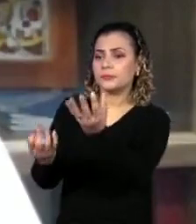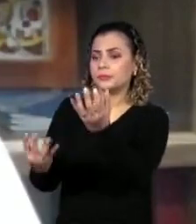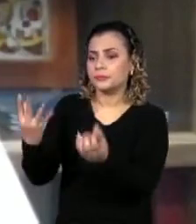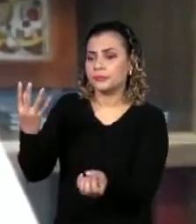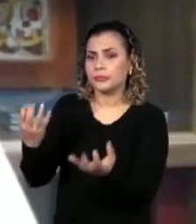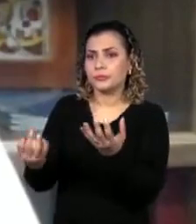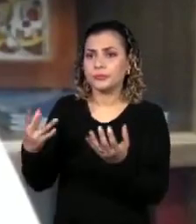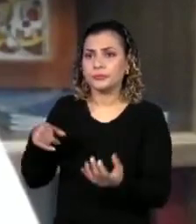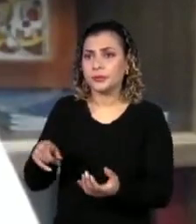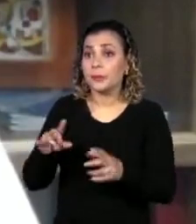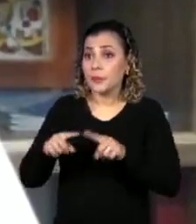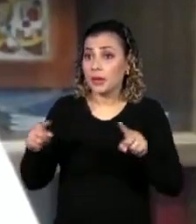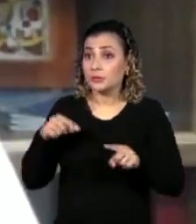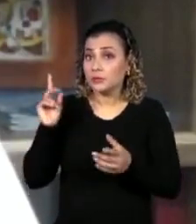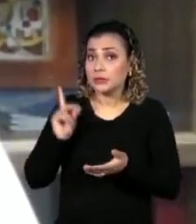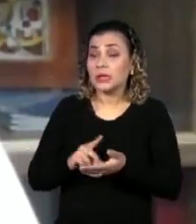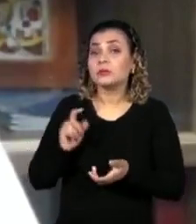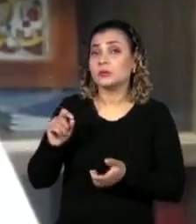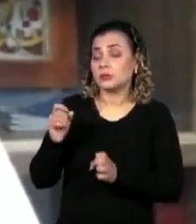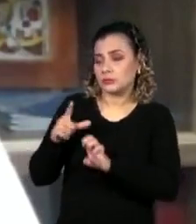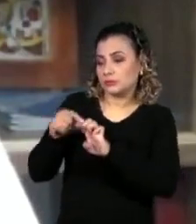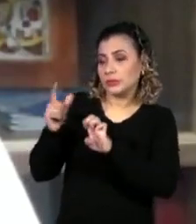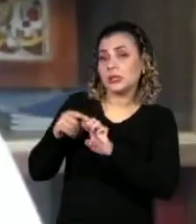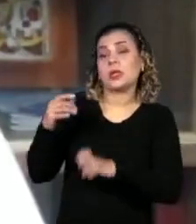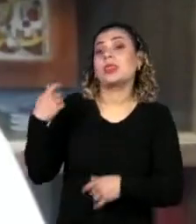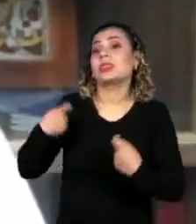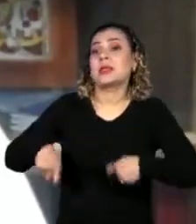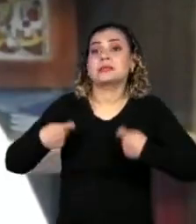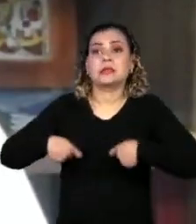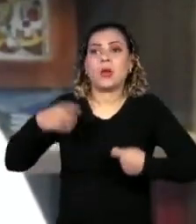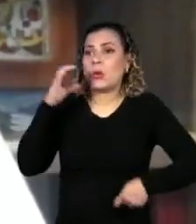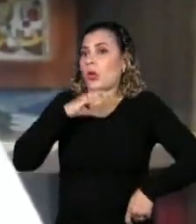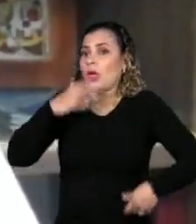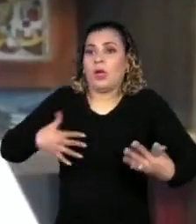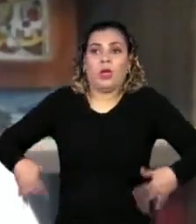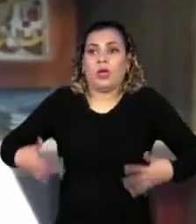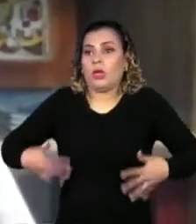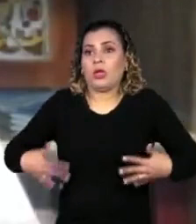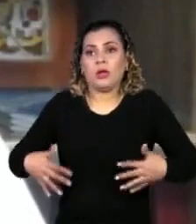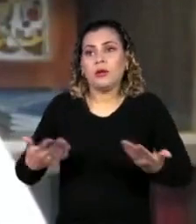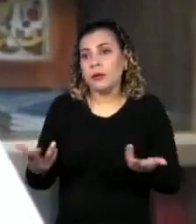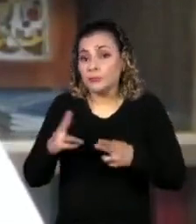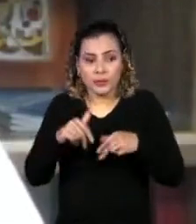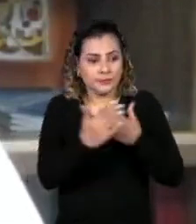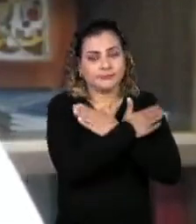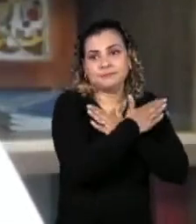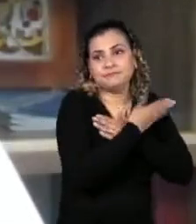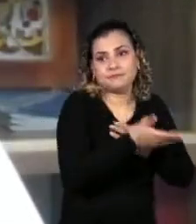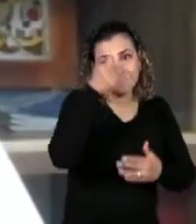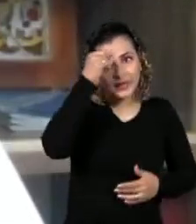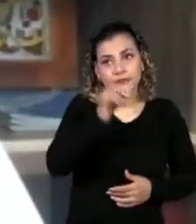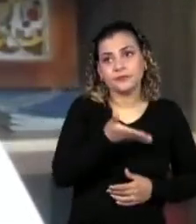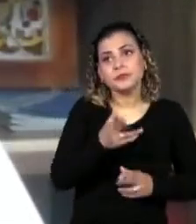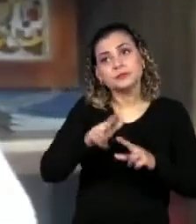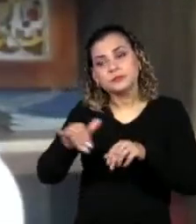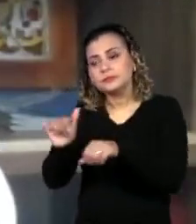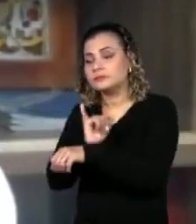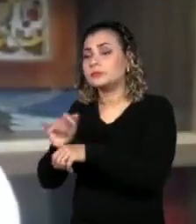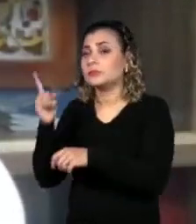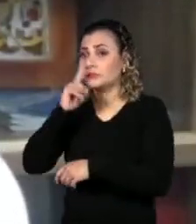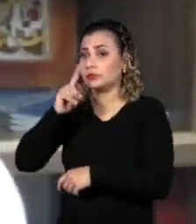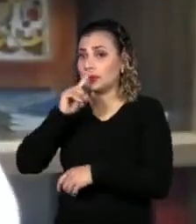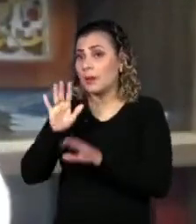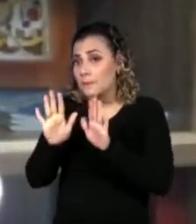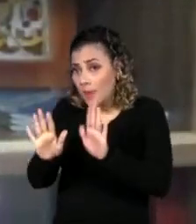entenda que eu não estou apenas falando do empreendedorismo de necessidade, esse que por vezes e muito frequentemente está associado à precarização, mas